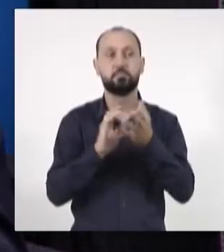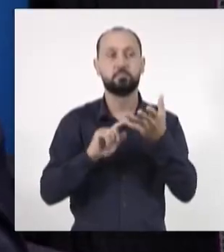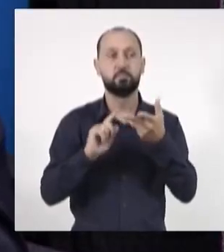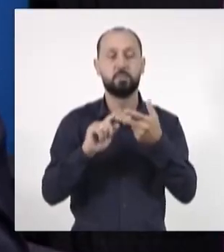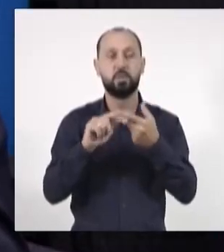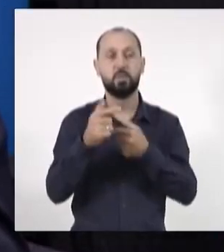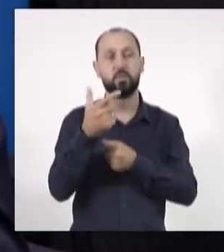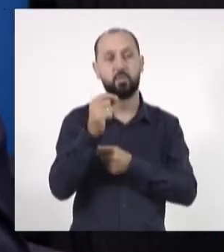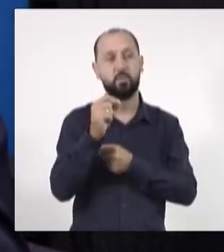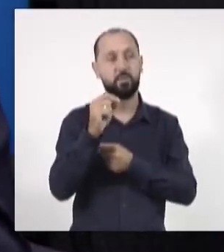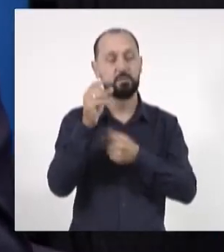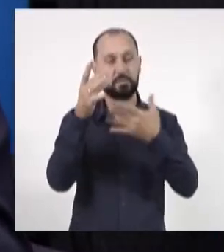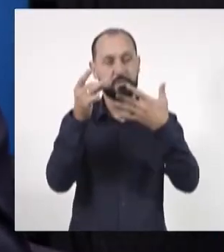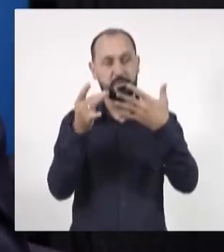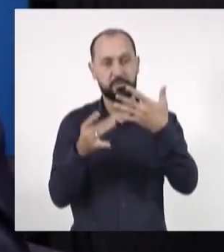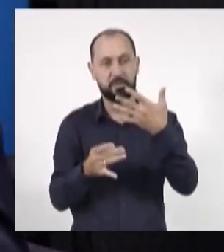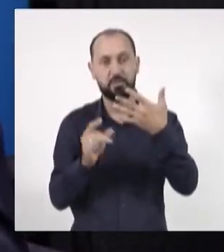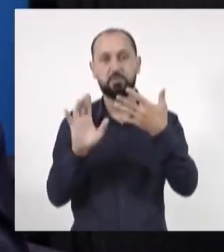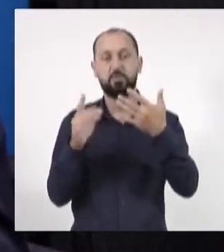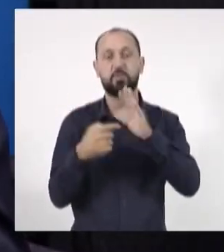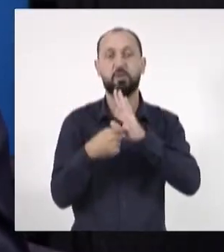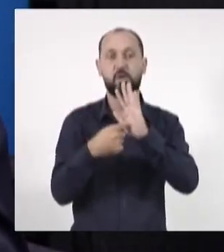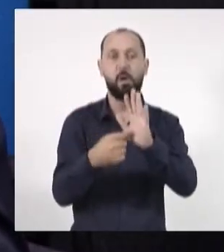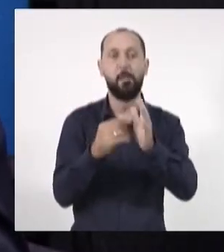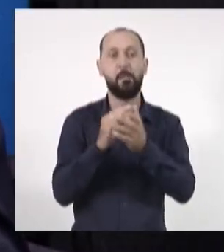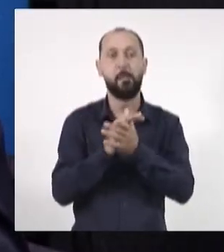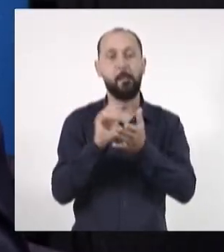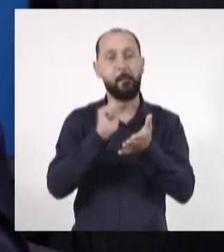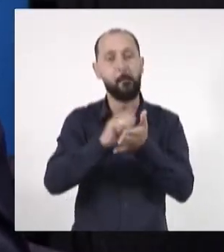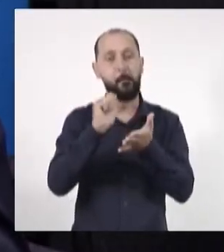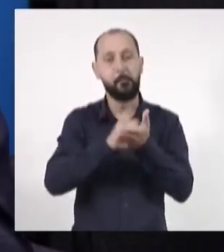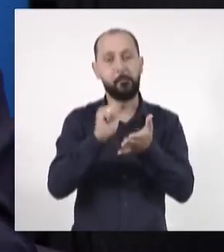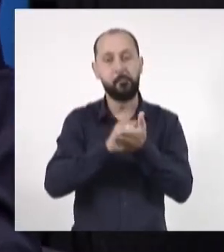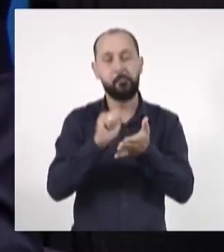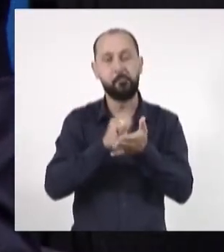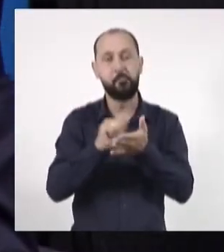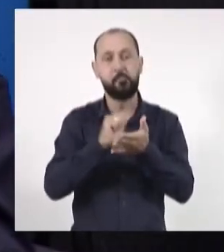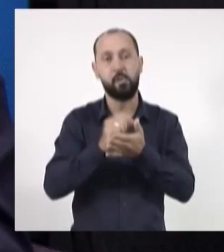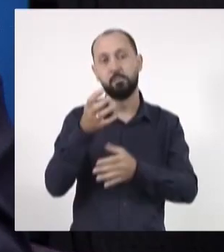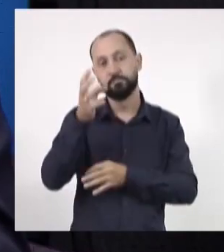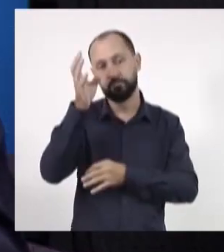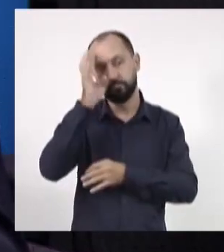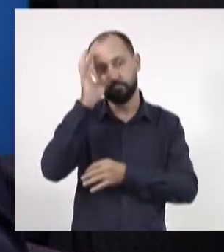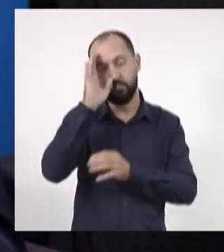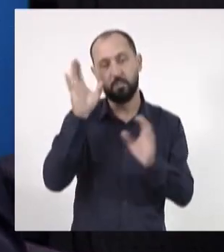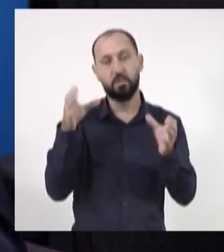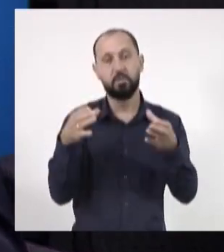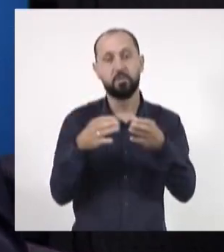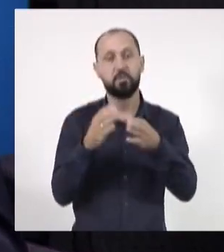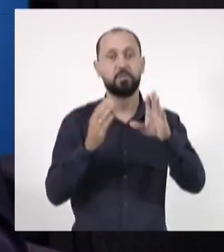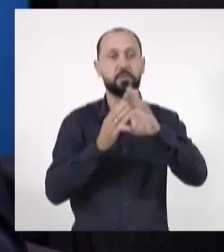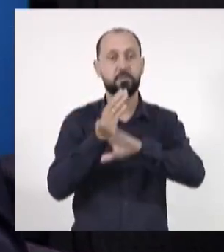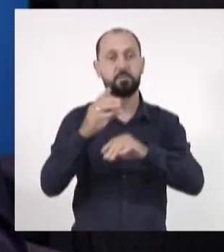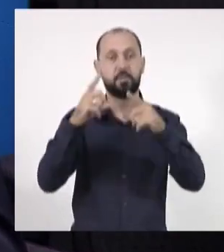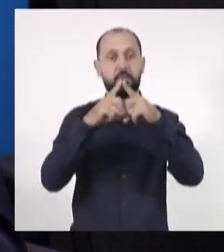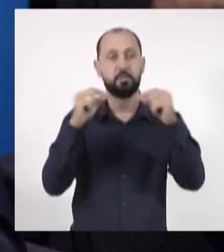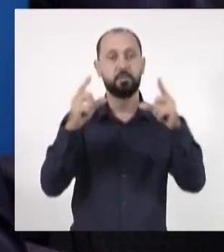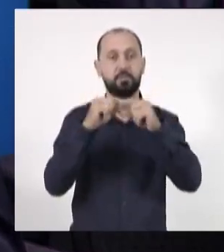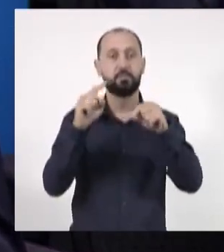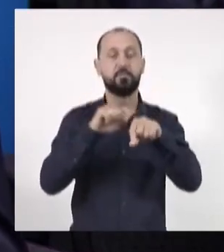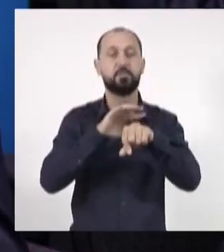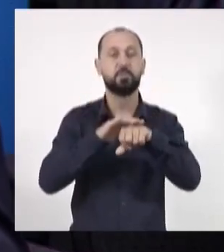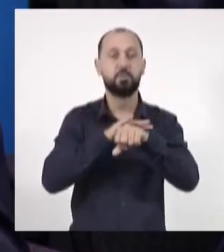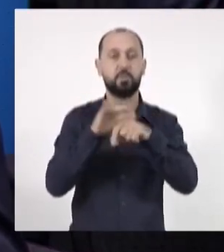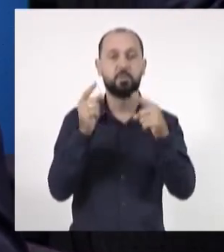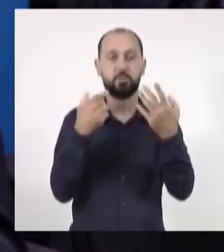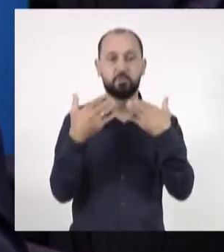praticamente 20 pontos que foram bem já escritos, né? Na próxima quarta-feira, a equipe está indo a Brasília, inclusive, para fazer uma